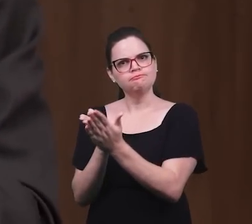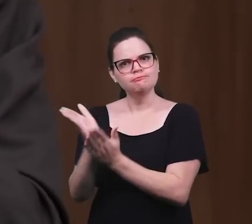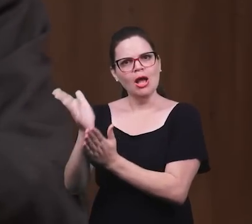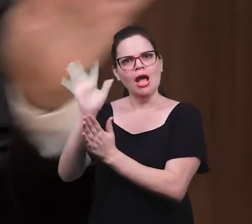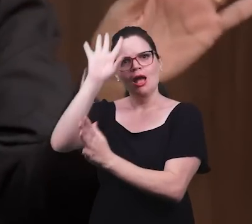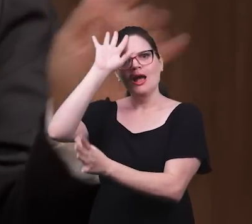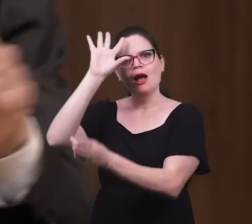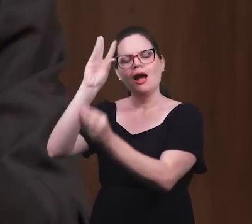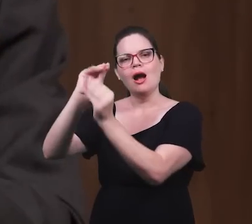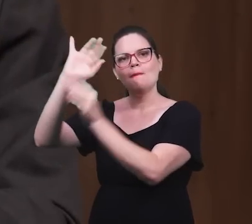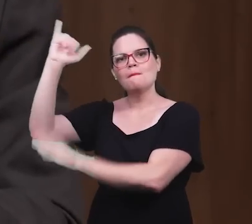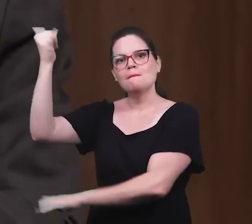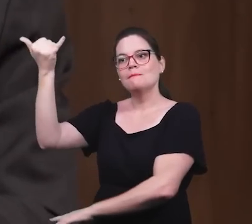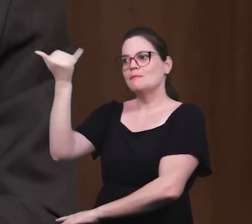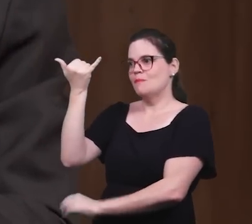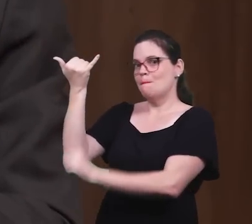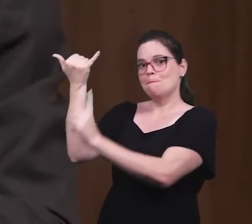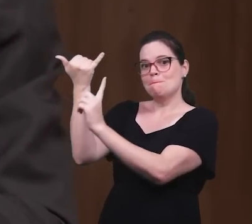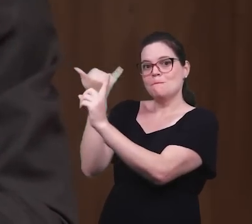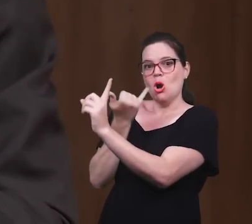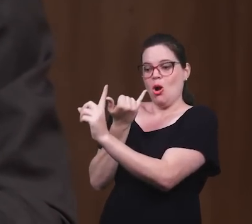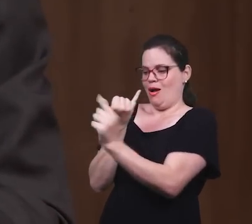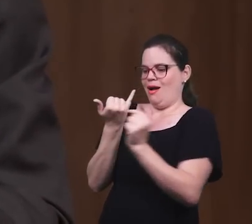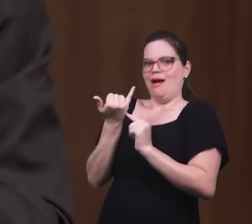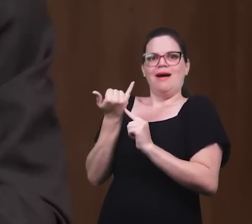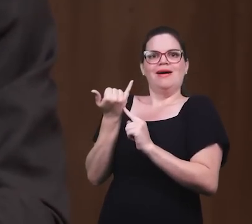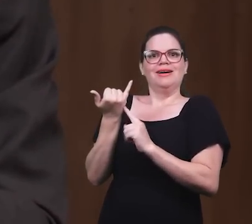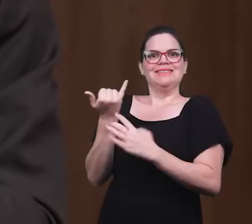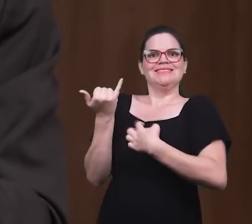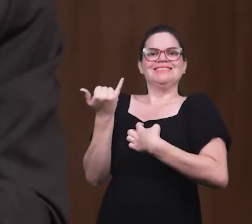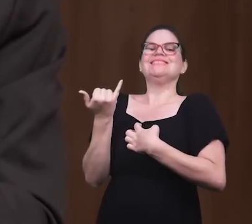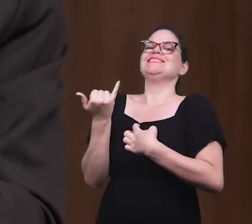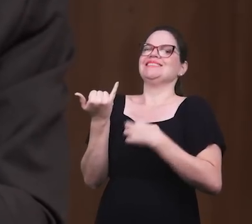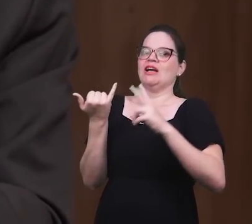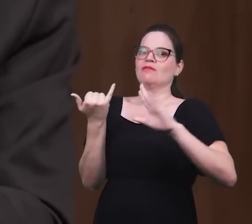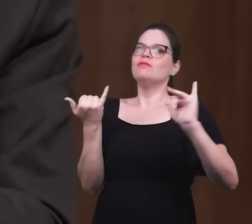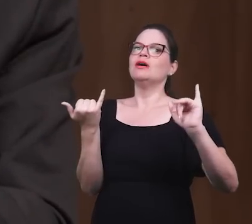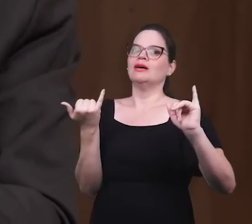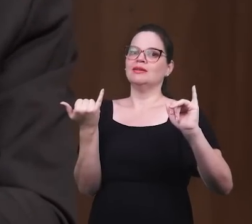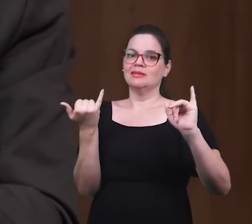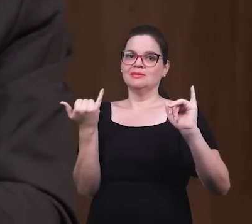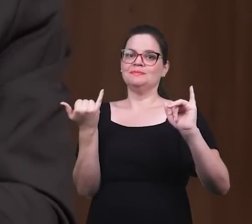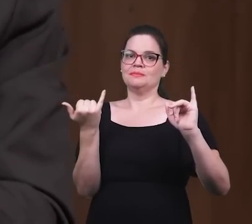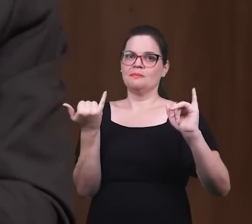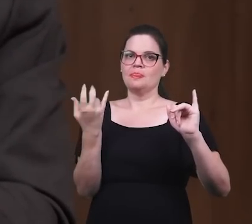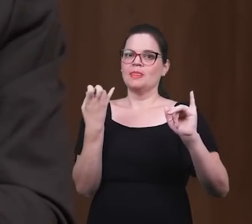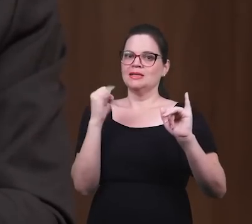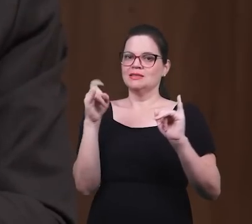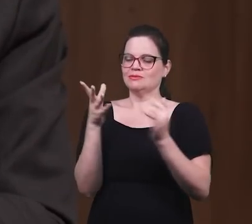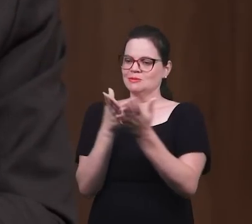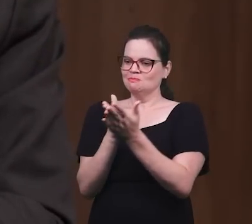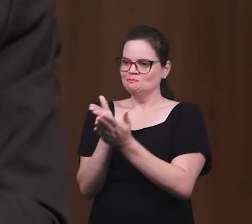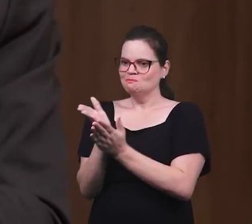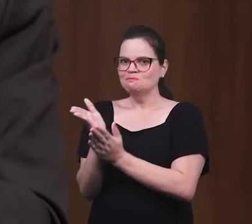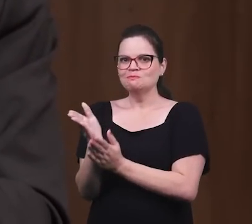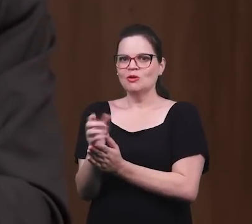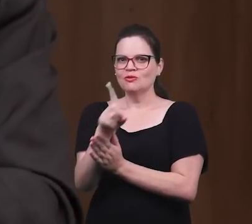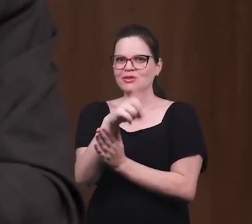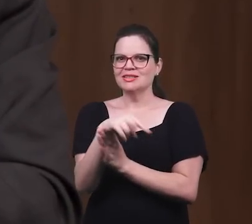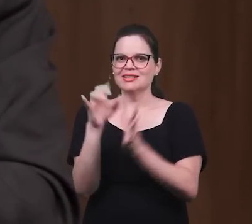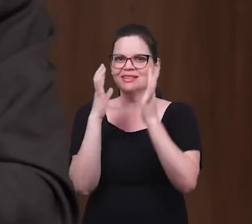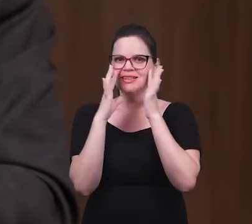lá, nós vamos para cá. Nós vamos no caminho oposto, não tem problema. Mas se você está no caminho, e aqui tem famílias